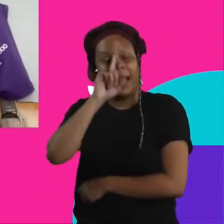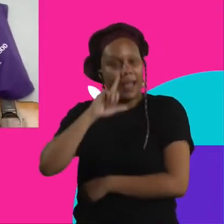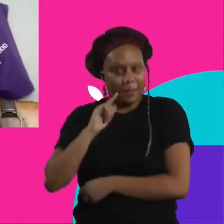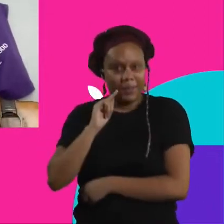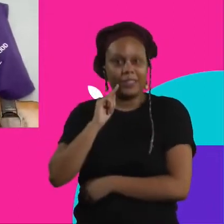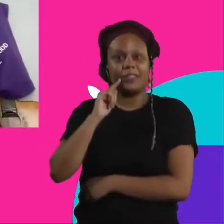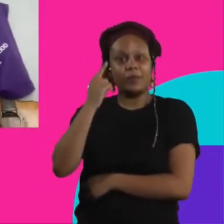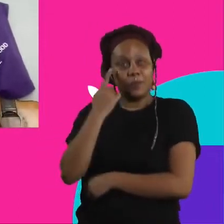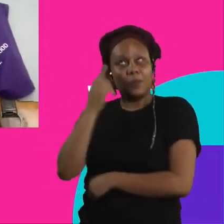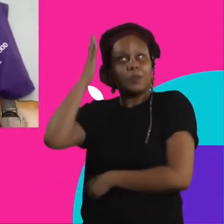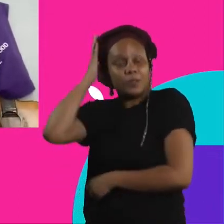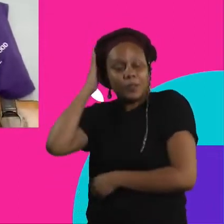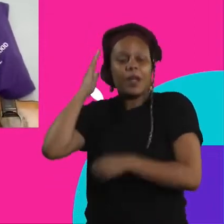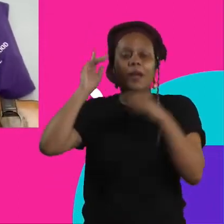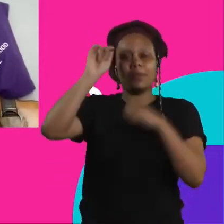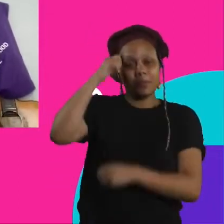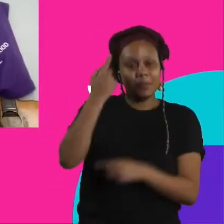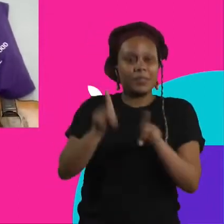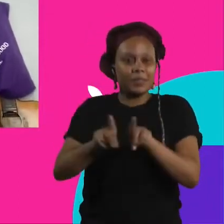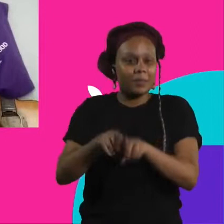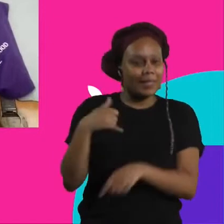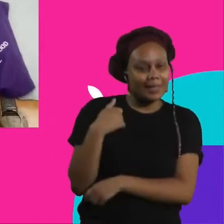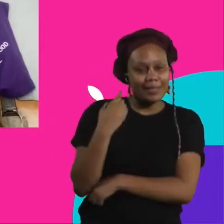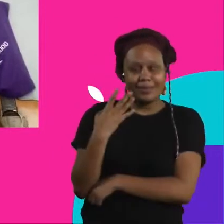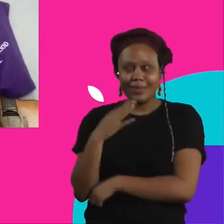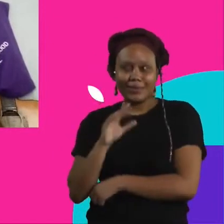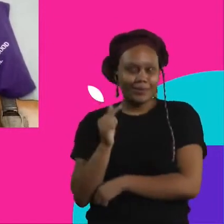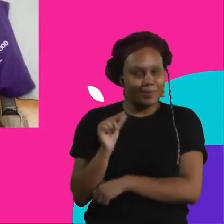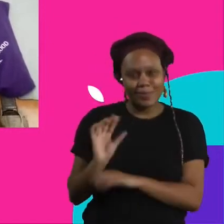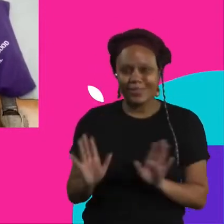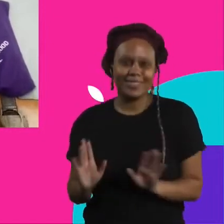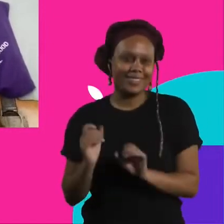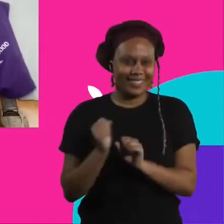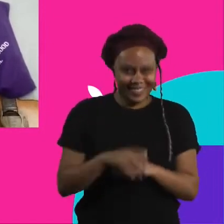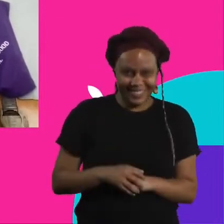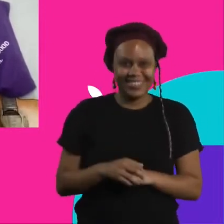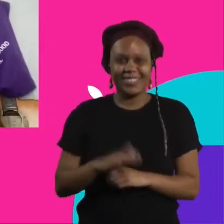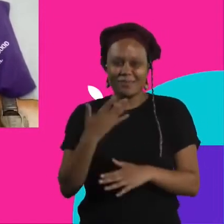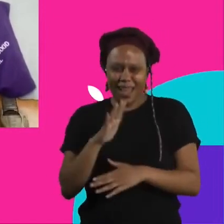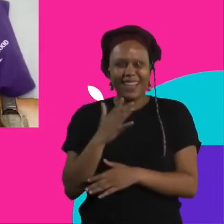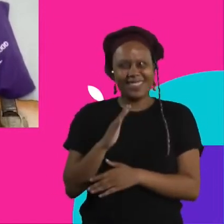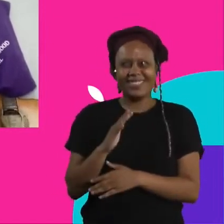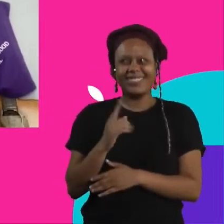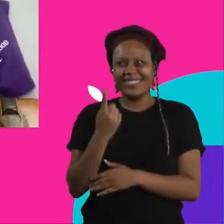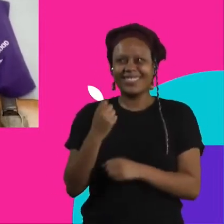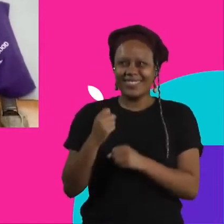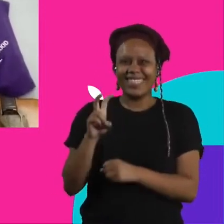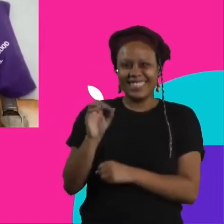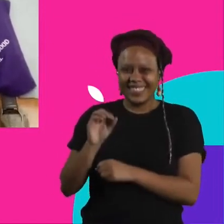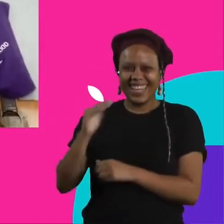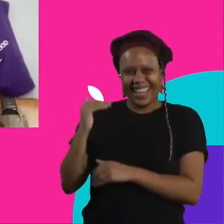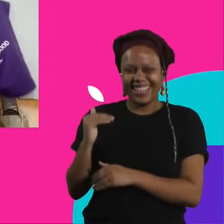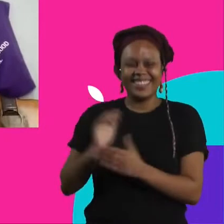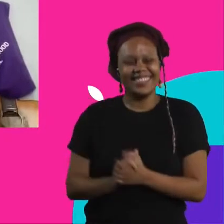olhos, cabelos pretos, tenho 40 e pouquinhos anos, pouquinho mais do que 1,5 metro de altura.